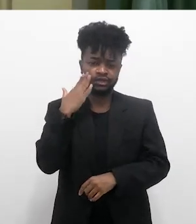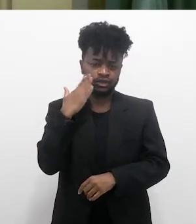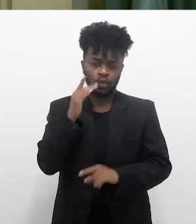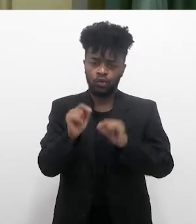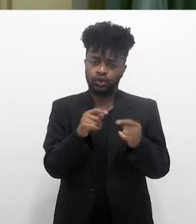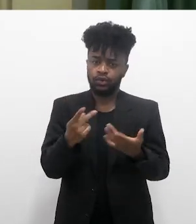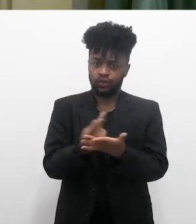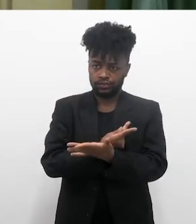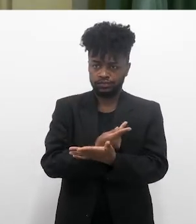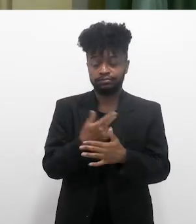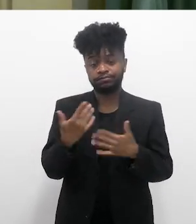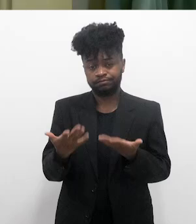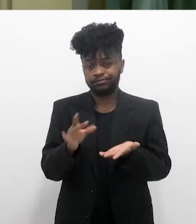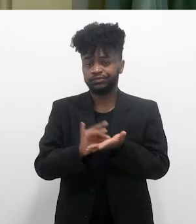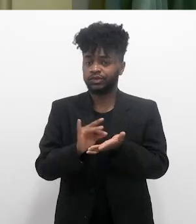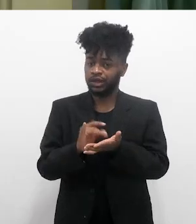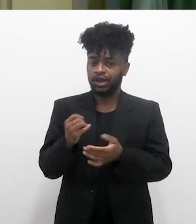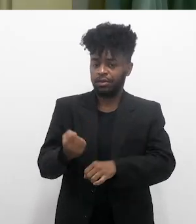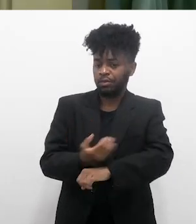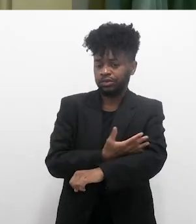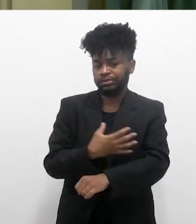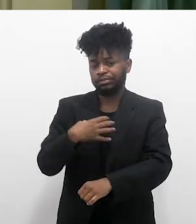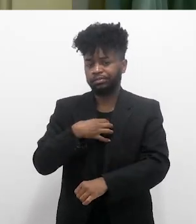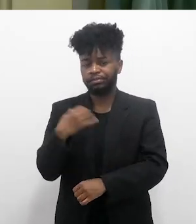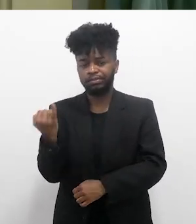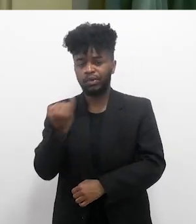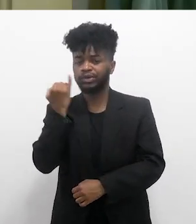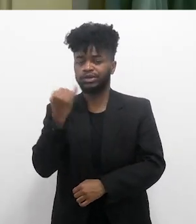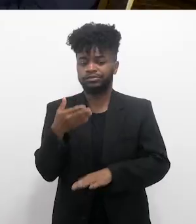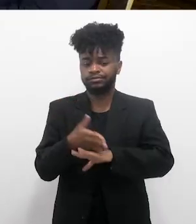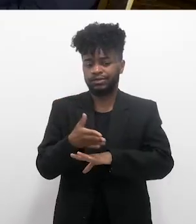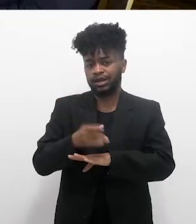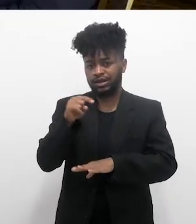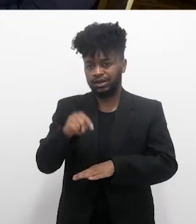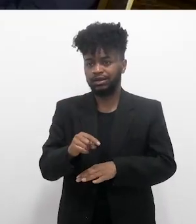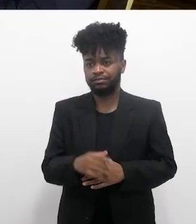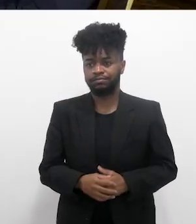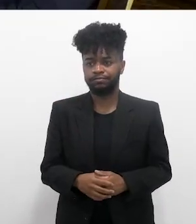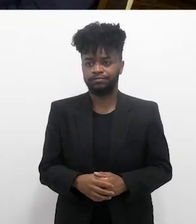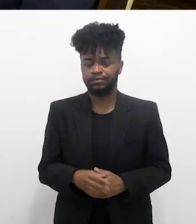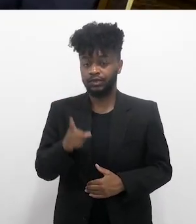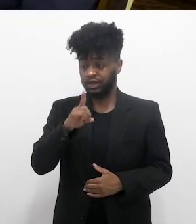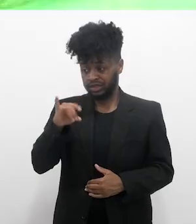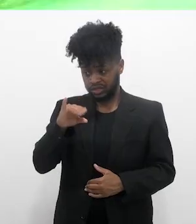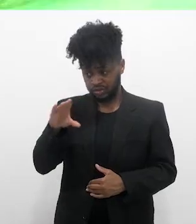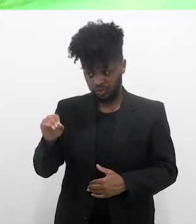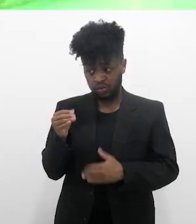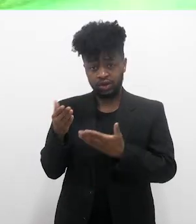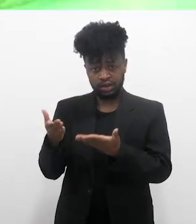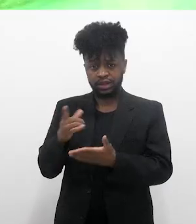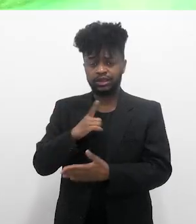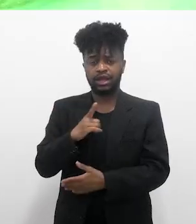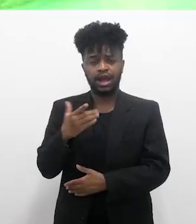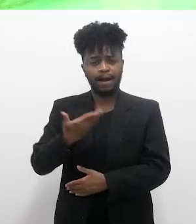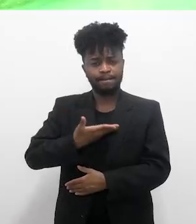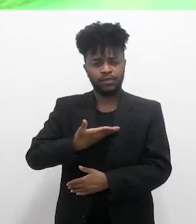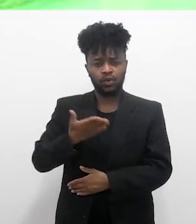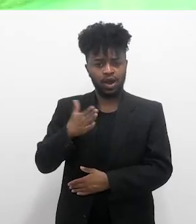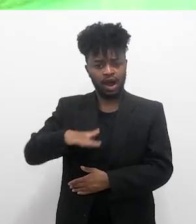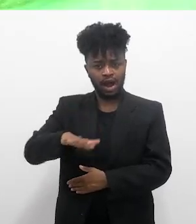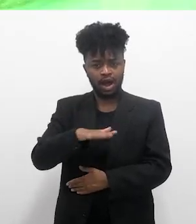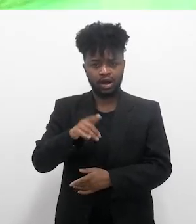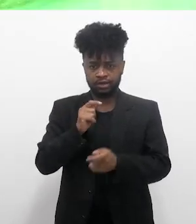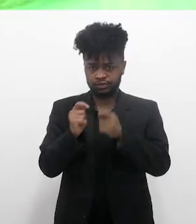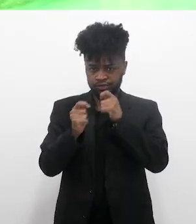então realmente é muito emocionante poder participar disso, é grandioso. Ô Zico, um grande amigo que eu tenho na imprensa, que é o Jorge